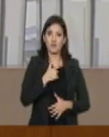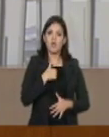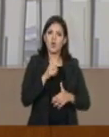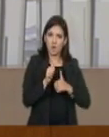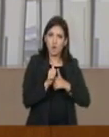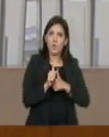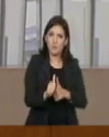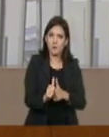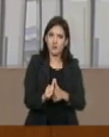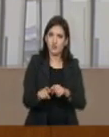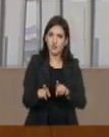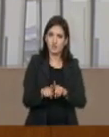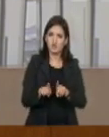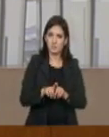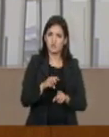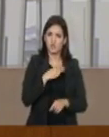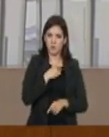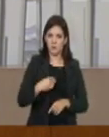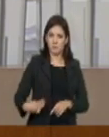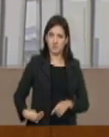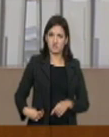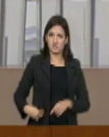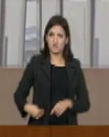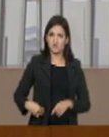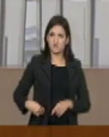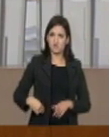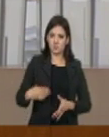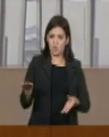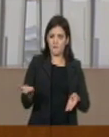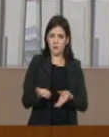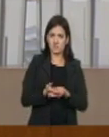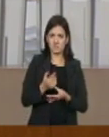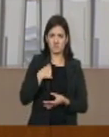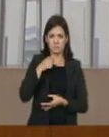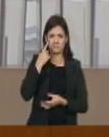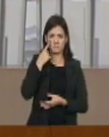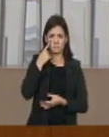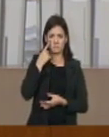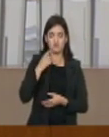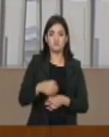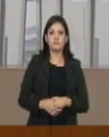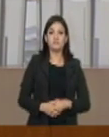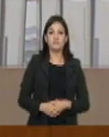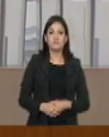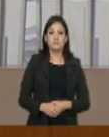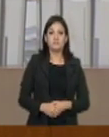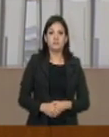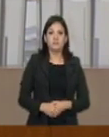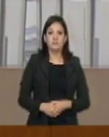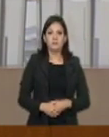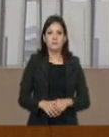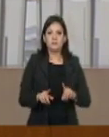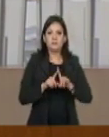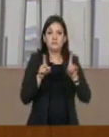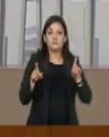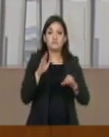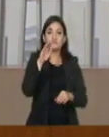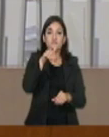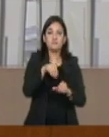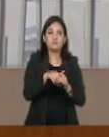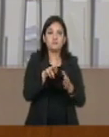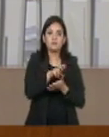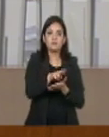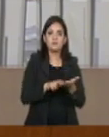Excelência nesses julgados, mas, a partir do voto do relator, jamais